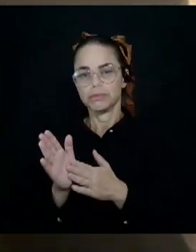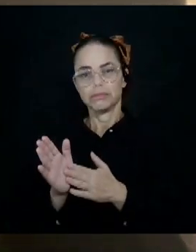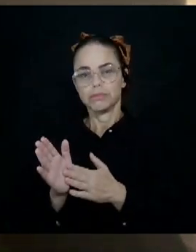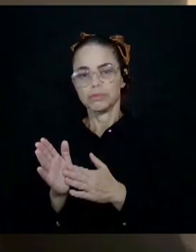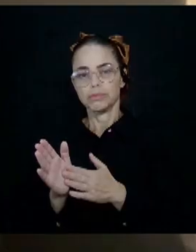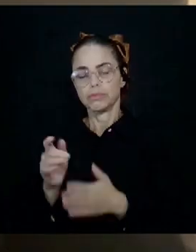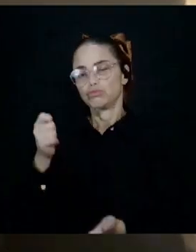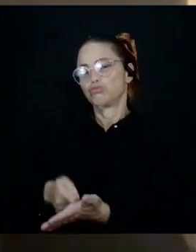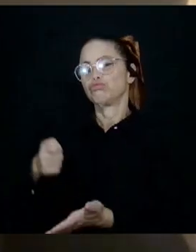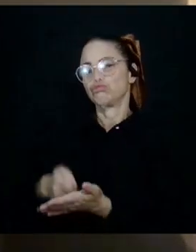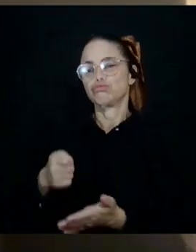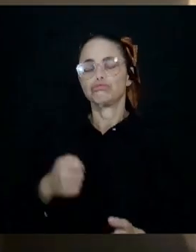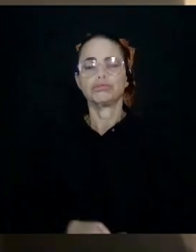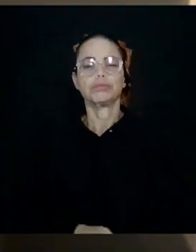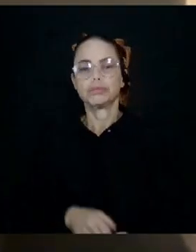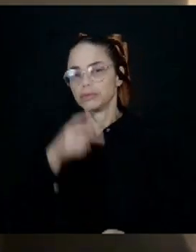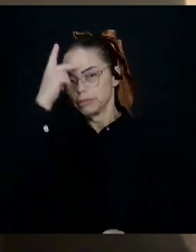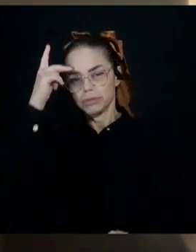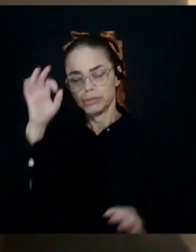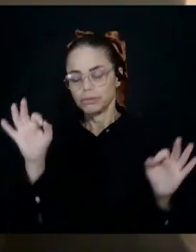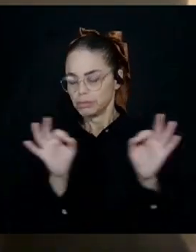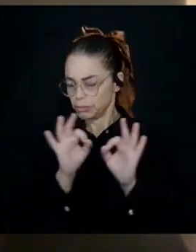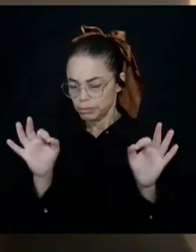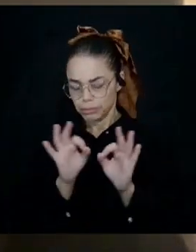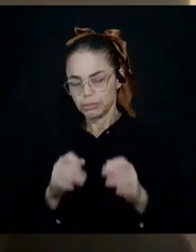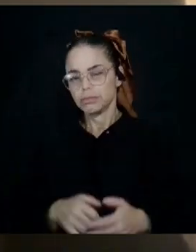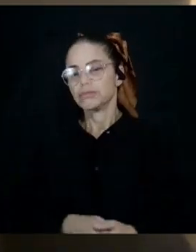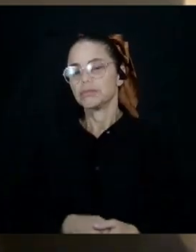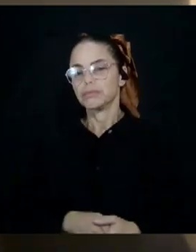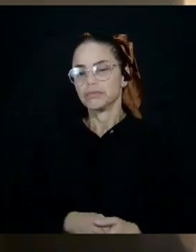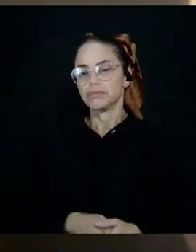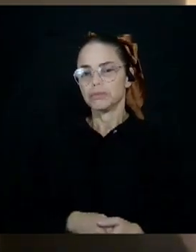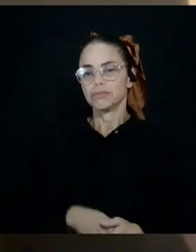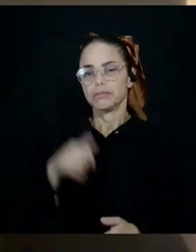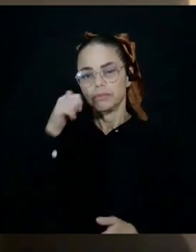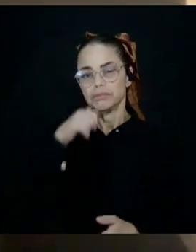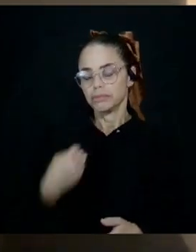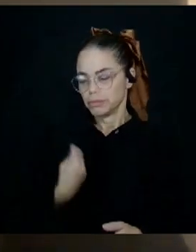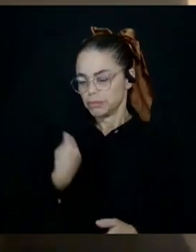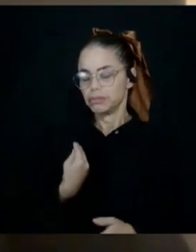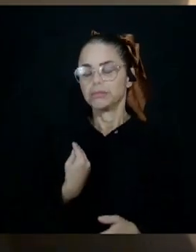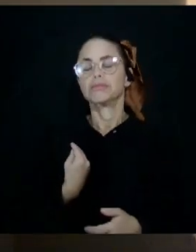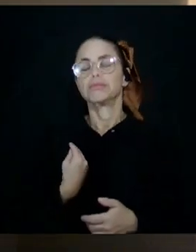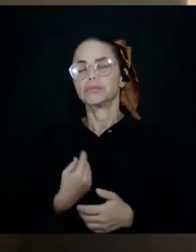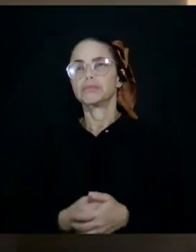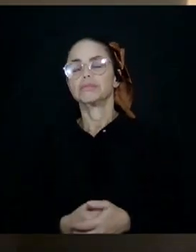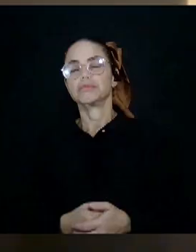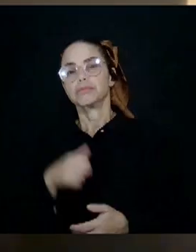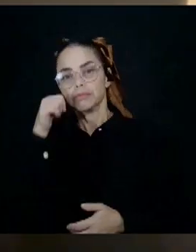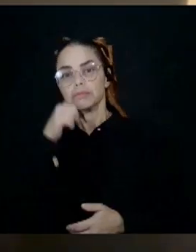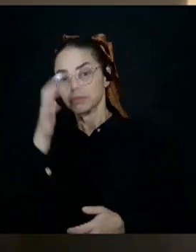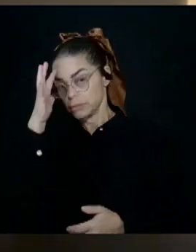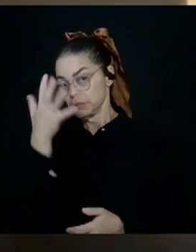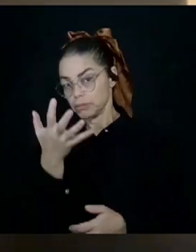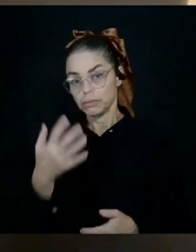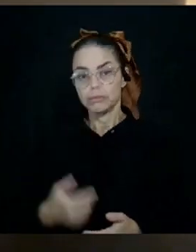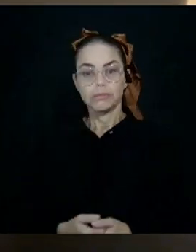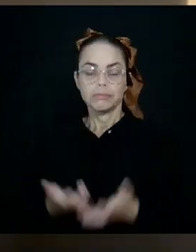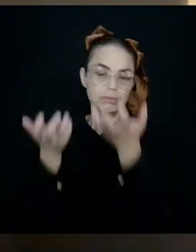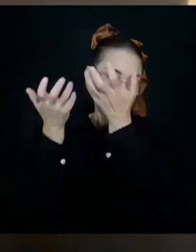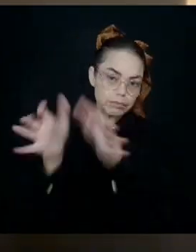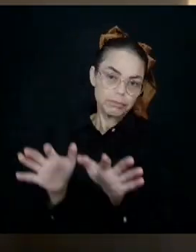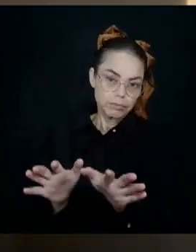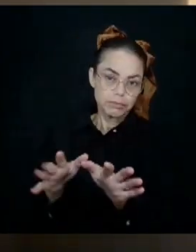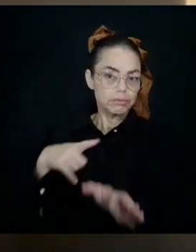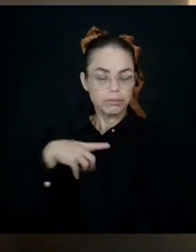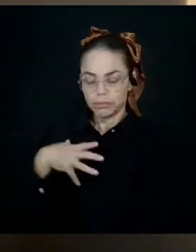cada um deve ser ou como cada um deve viver, né? Então, se uma mulher decide que ela não quer ter filhos, que